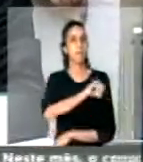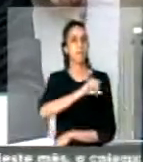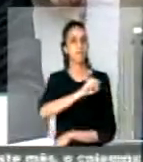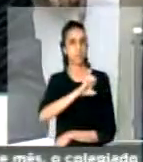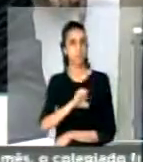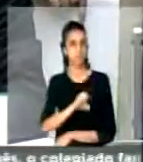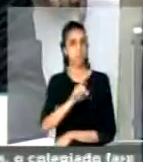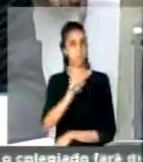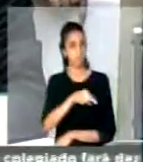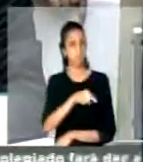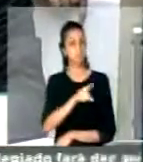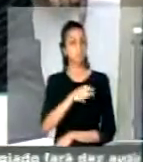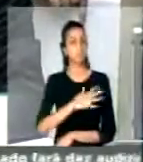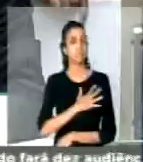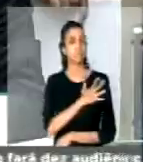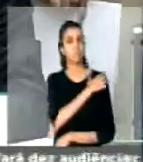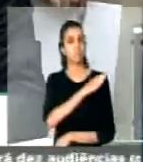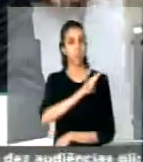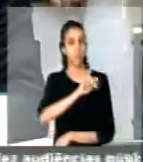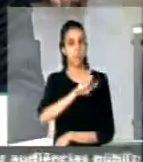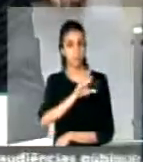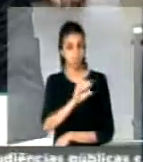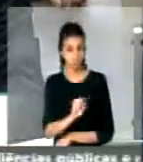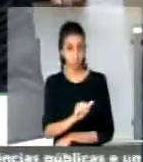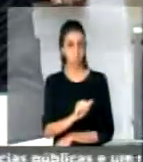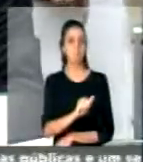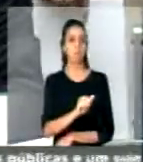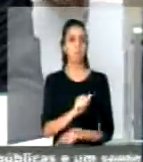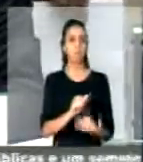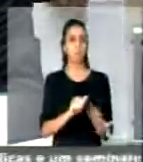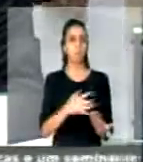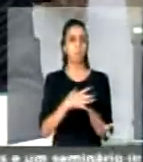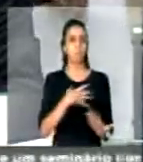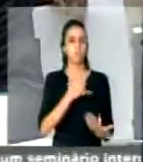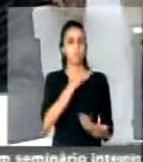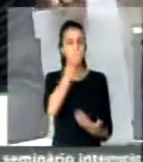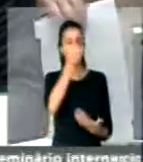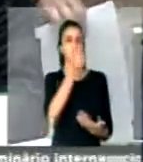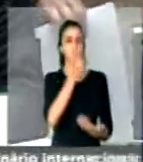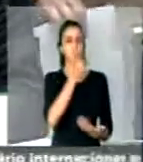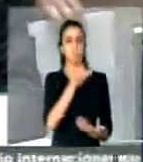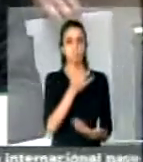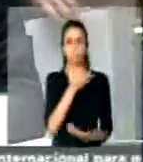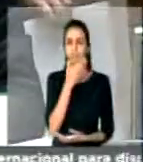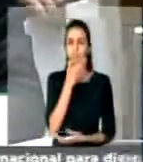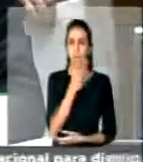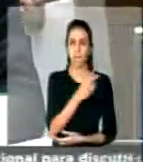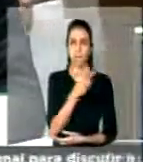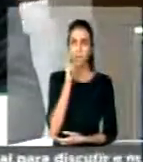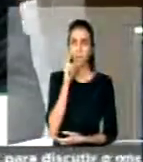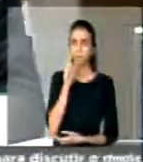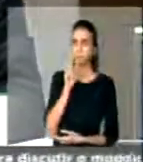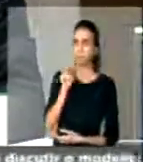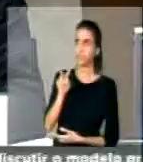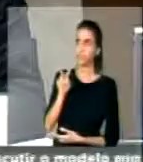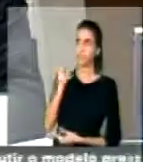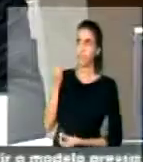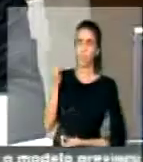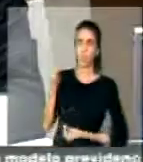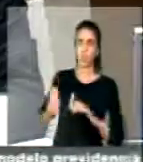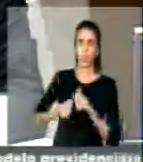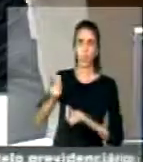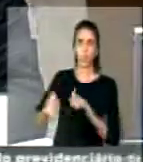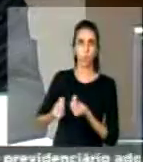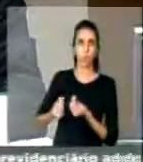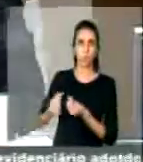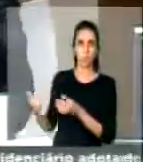o brigadeiro Barbosa de Castro, de modo inesperado, viu-se trespassado pela espada do leão